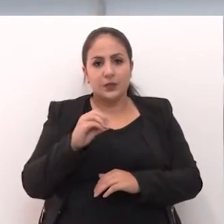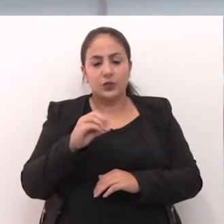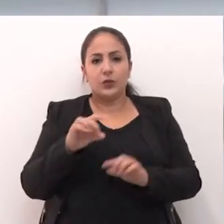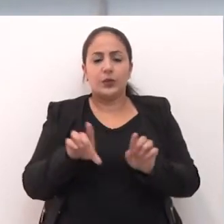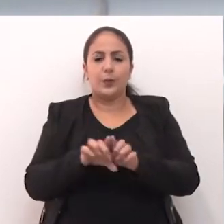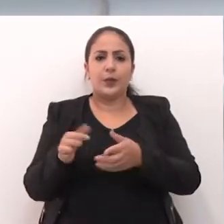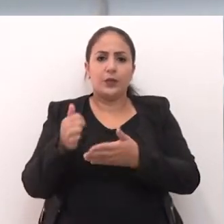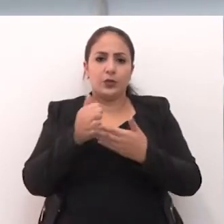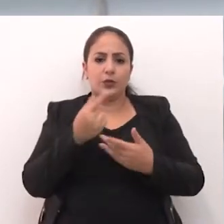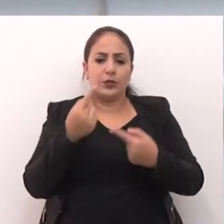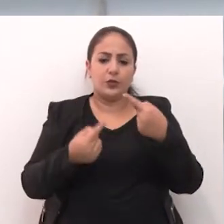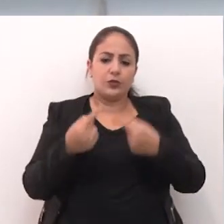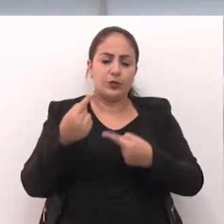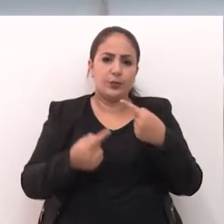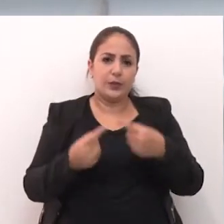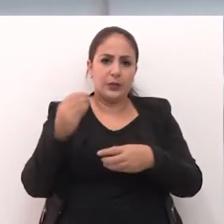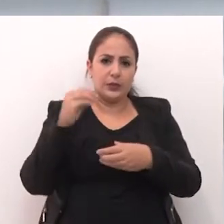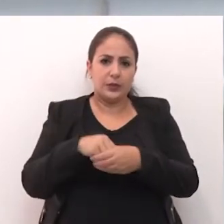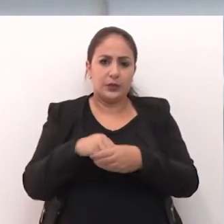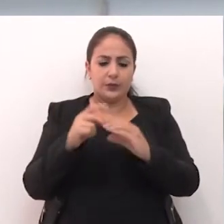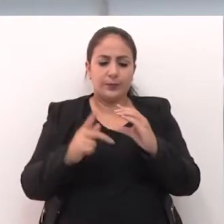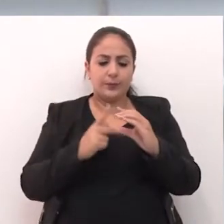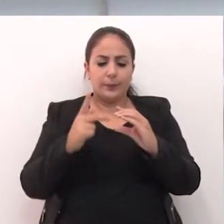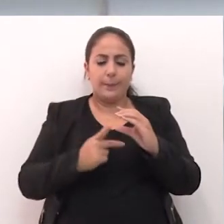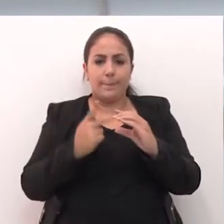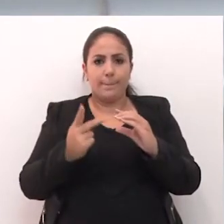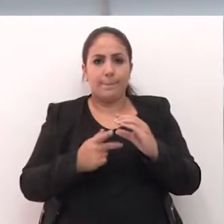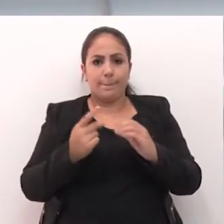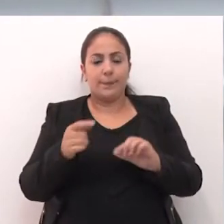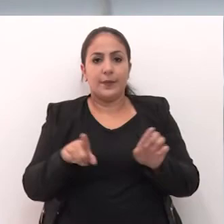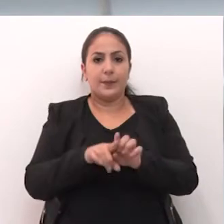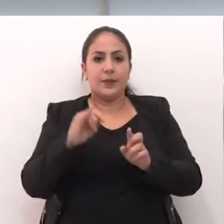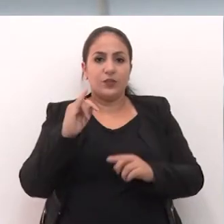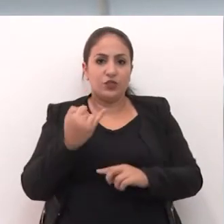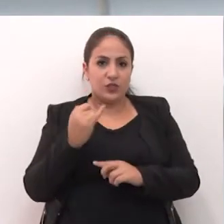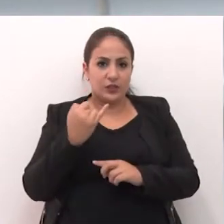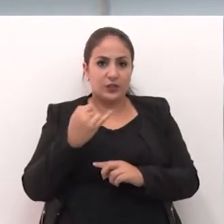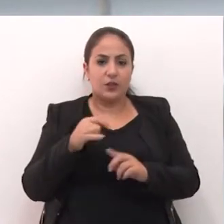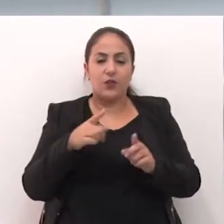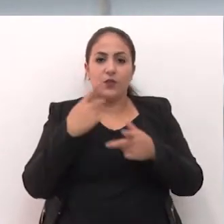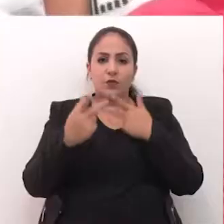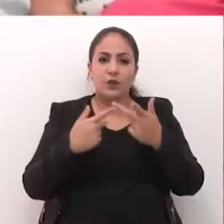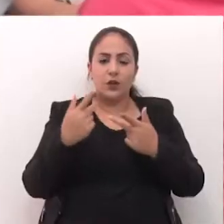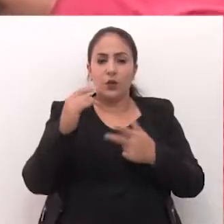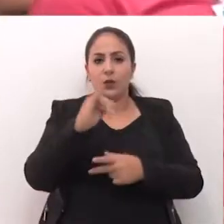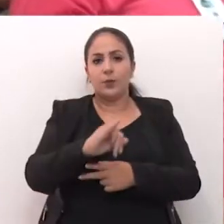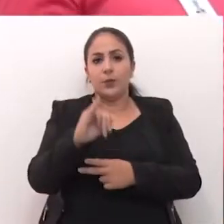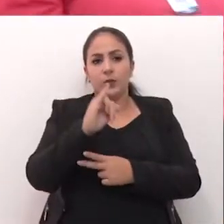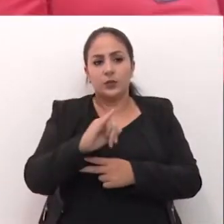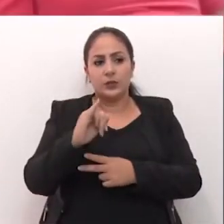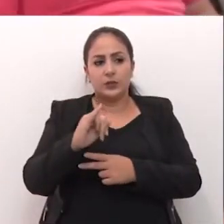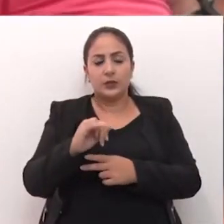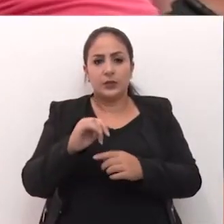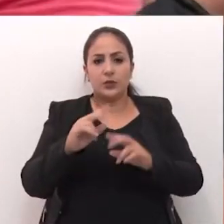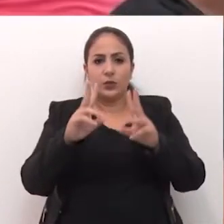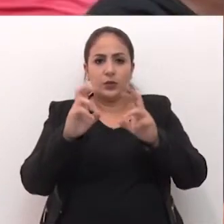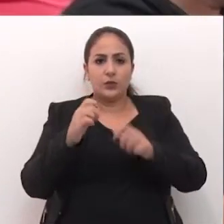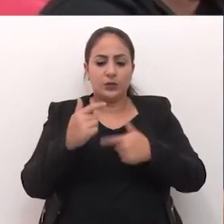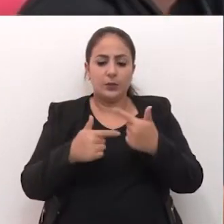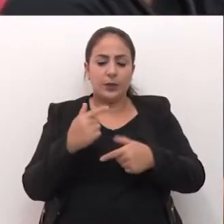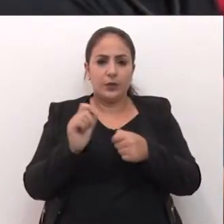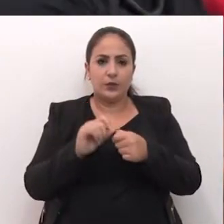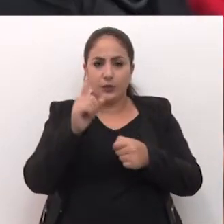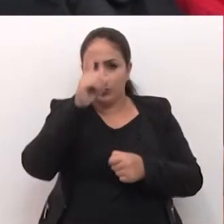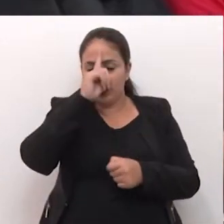Márcio Patucci, que trouxe a discussão para dentro do Legislativo ainda em janeiro, destacou a importância do